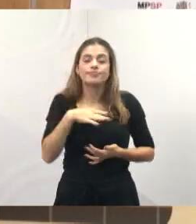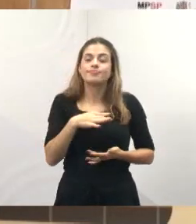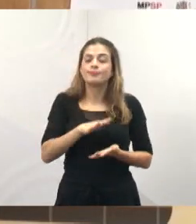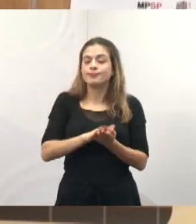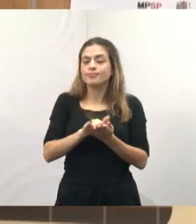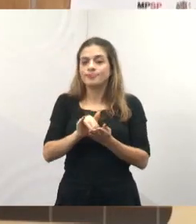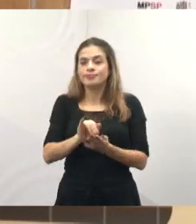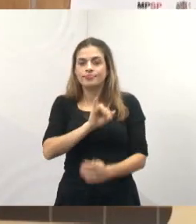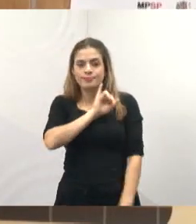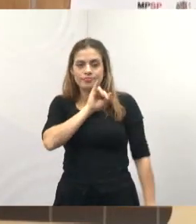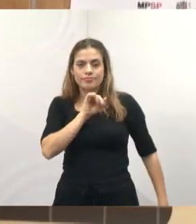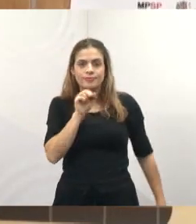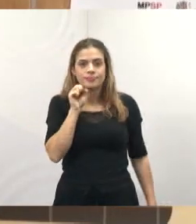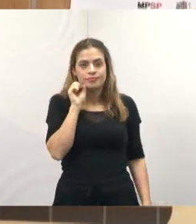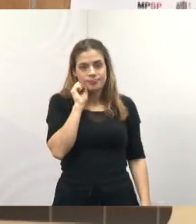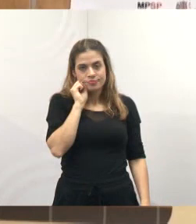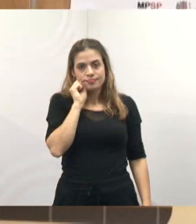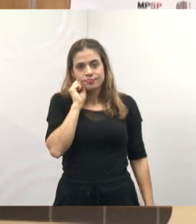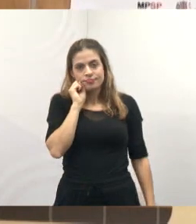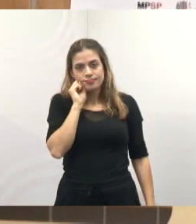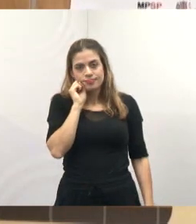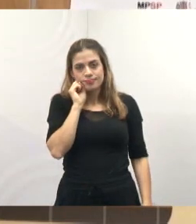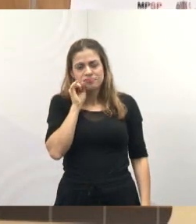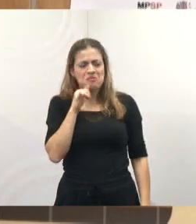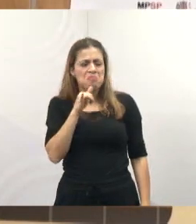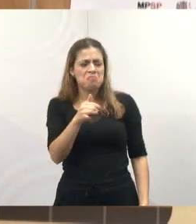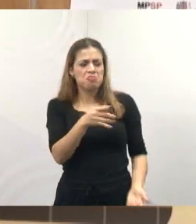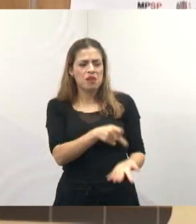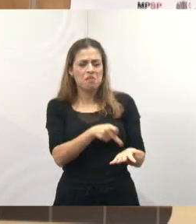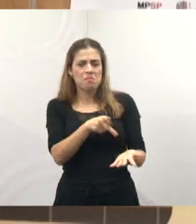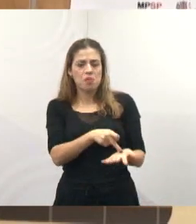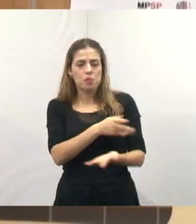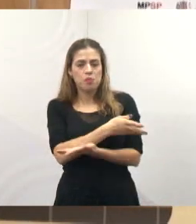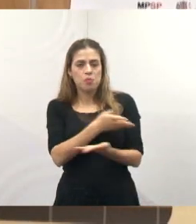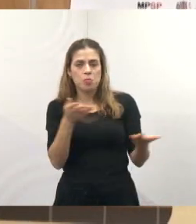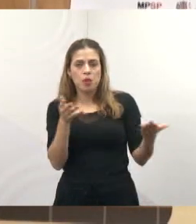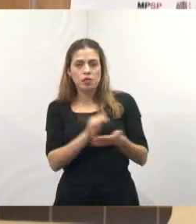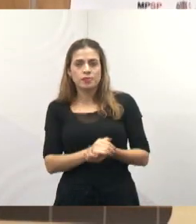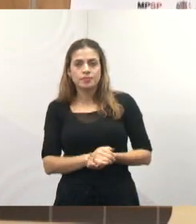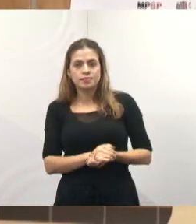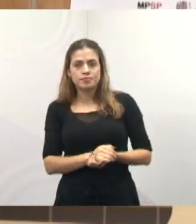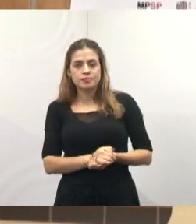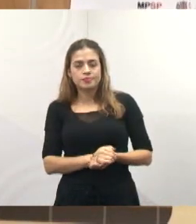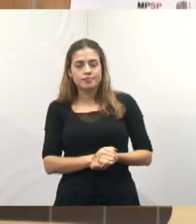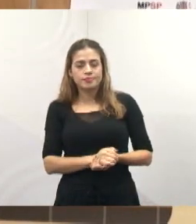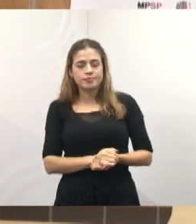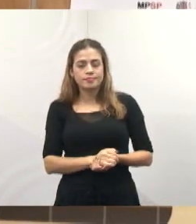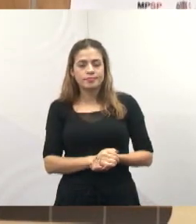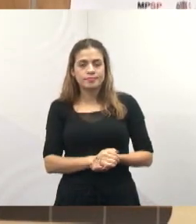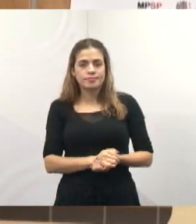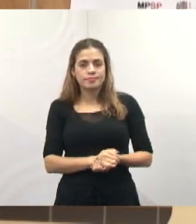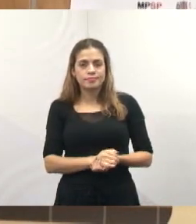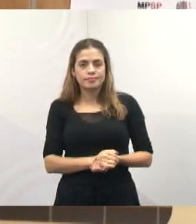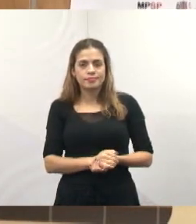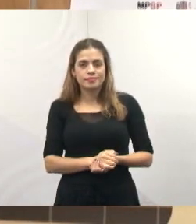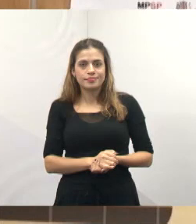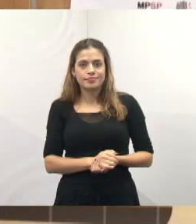Santana. E eu vou dizer a verdade para vocês. Eu tenho aqui, não vou nem falar de